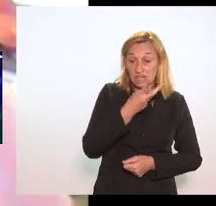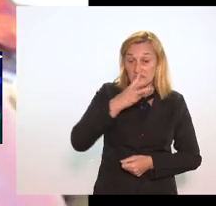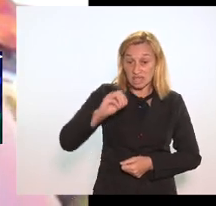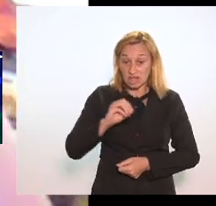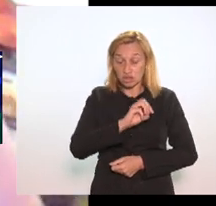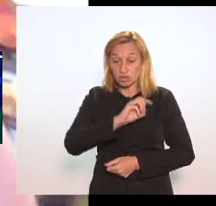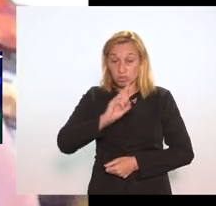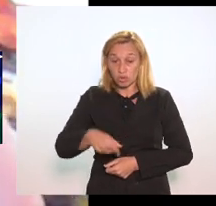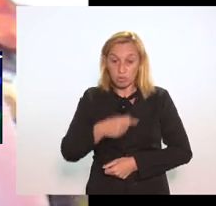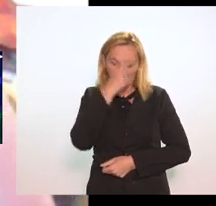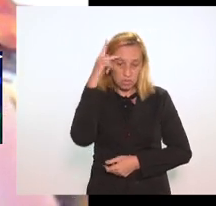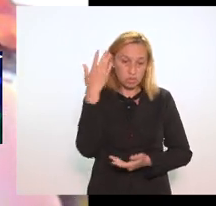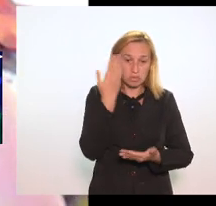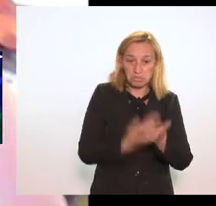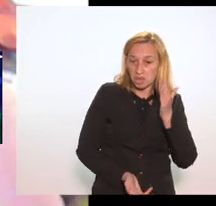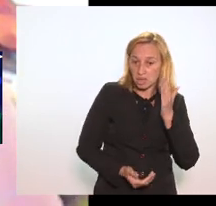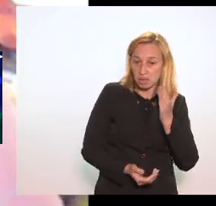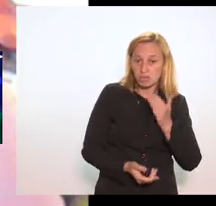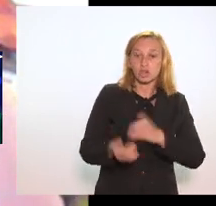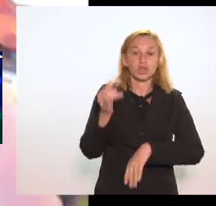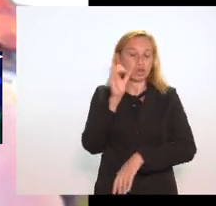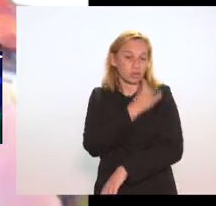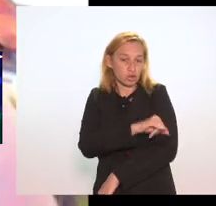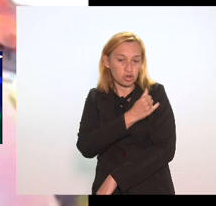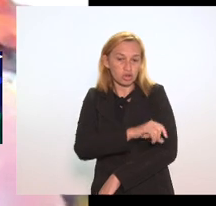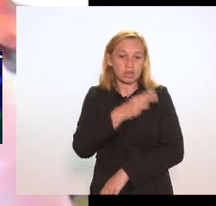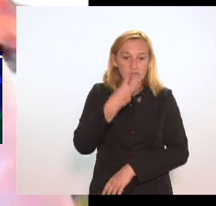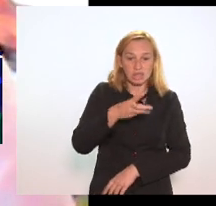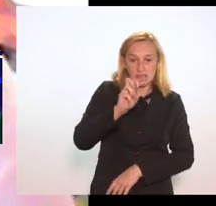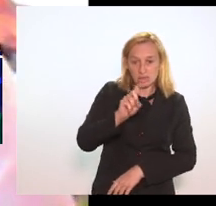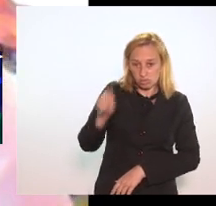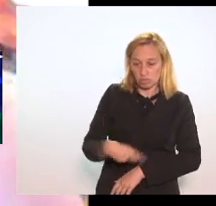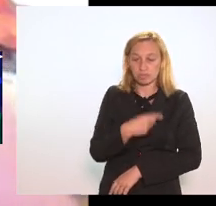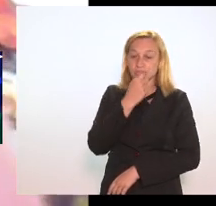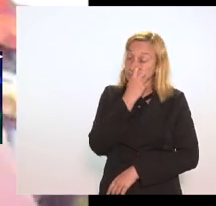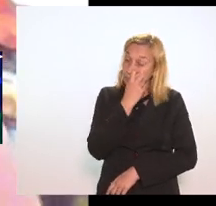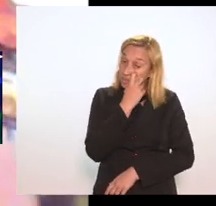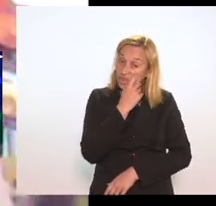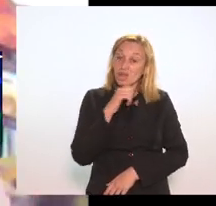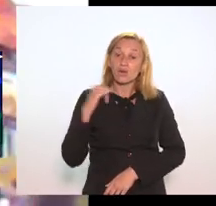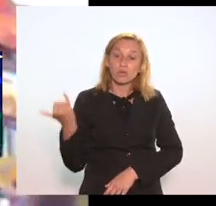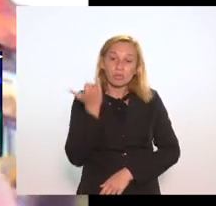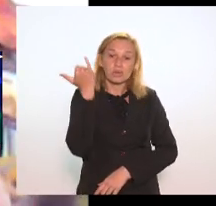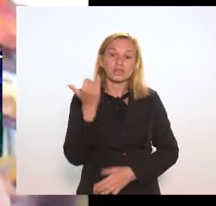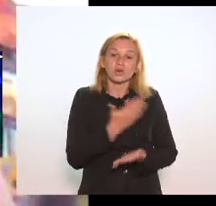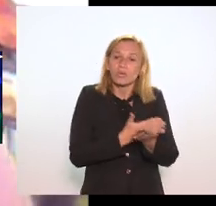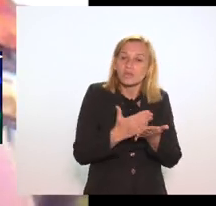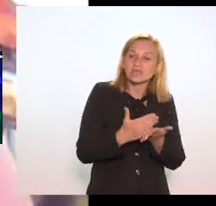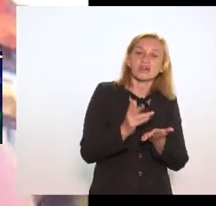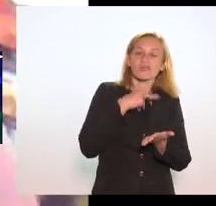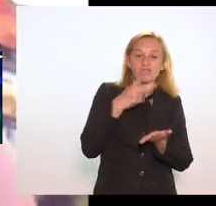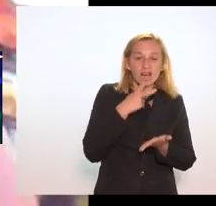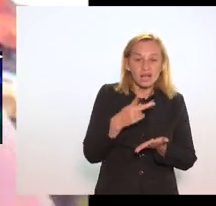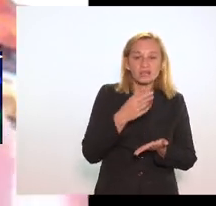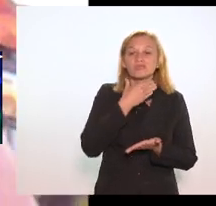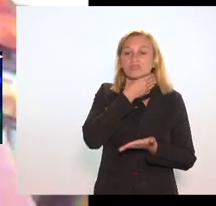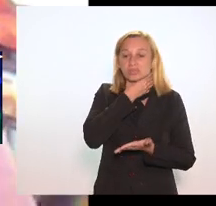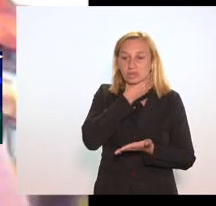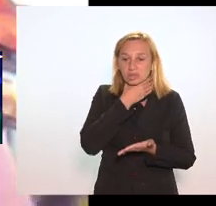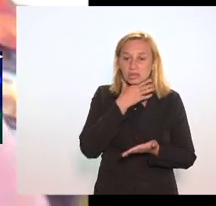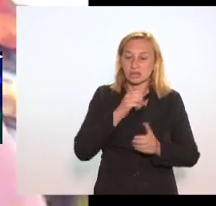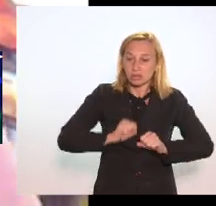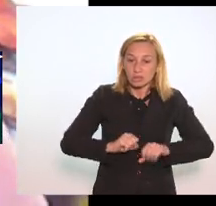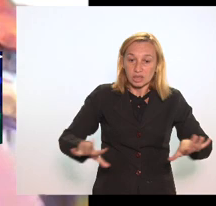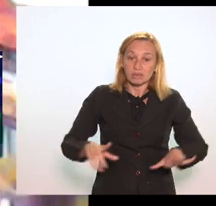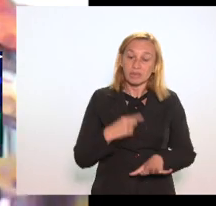300 mil pessoas e no Rio de Janeiro quase 35 mil e aí é importante a gente começar falando da gravidade dessa pandemia